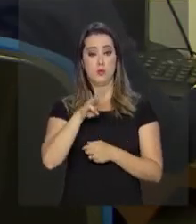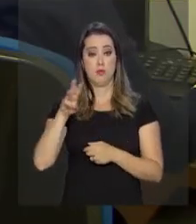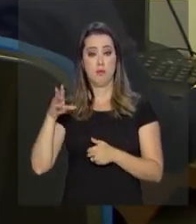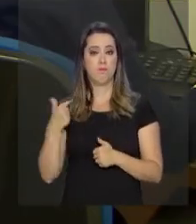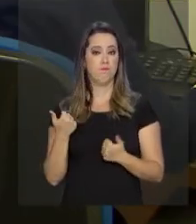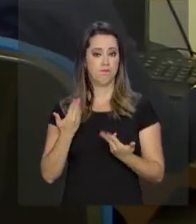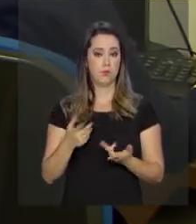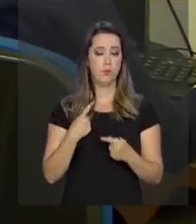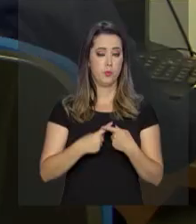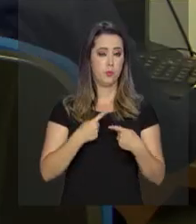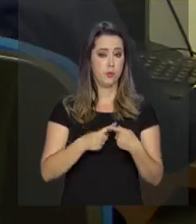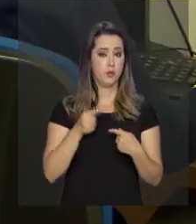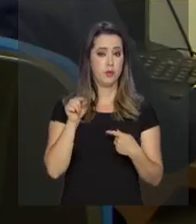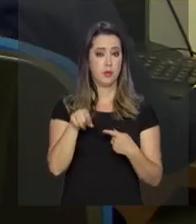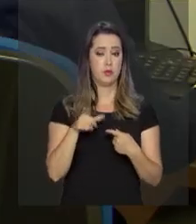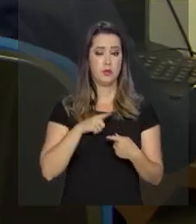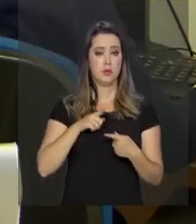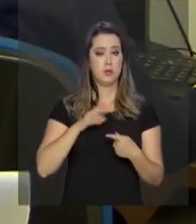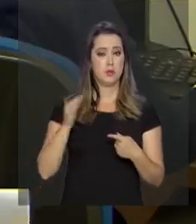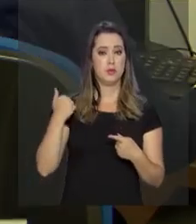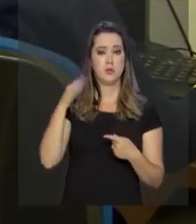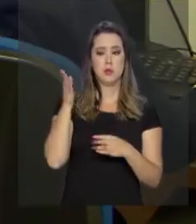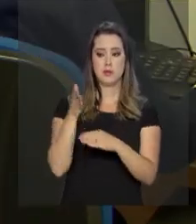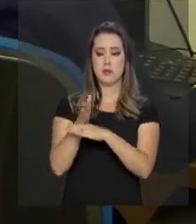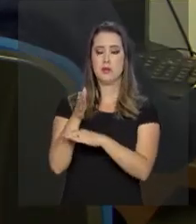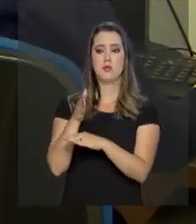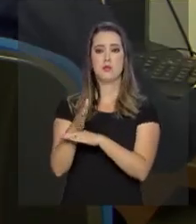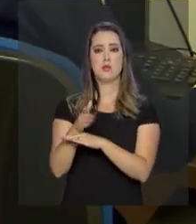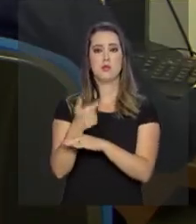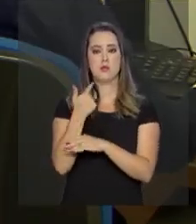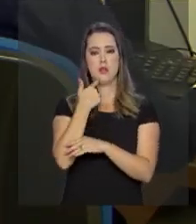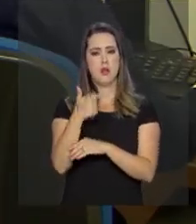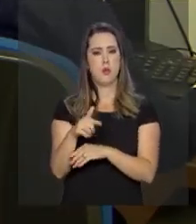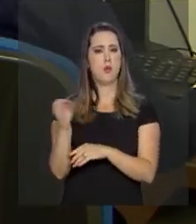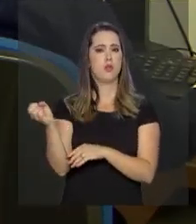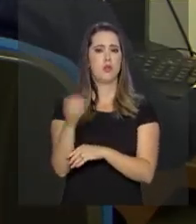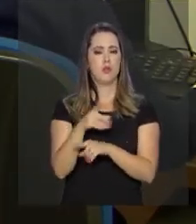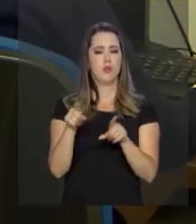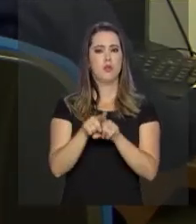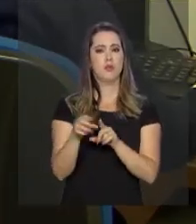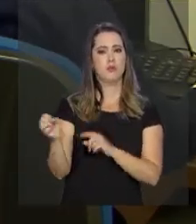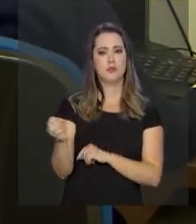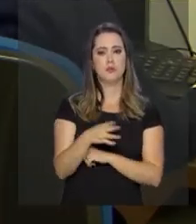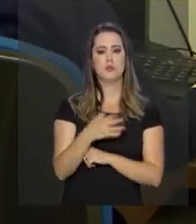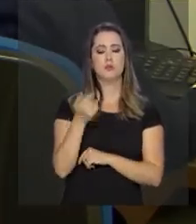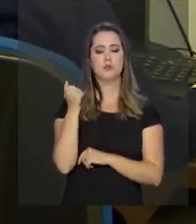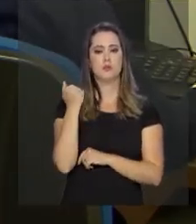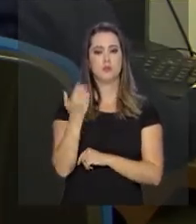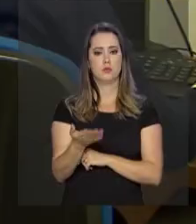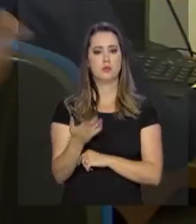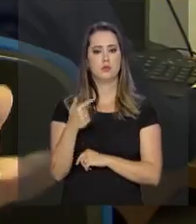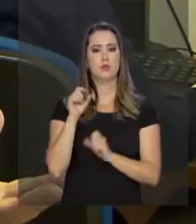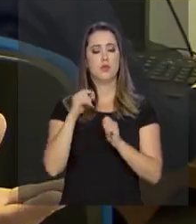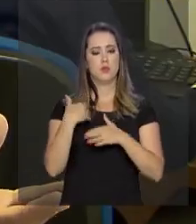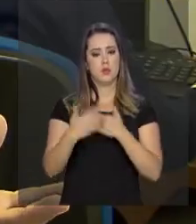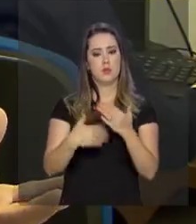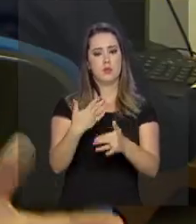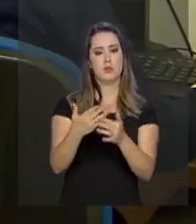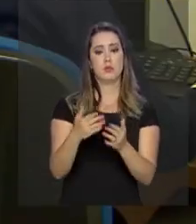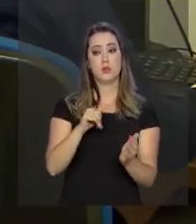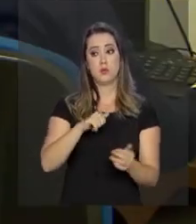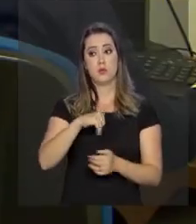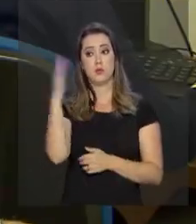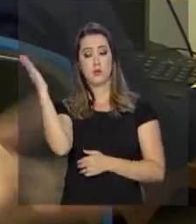é justamente para eles terem mais acesso é a ideias novas a inovações que estão sendo produzidos no exterior